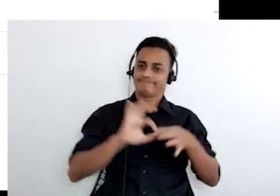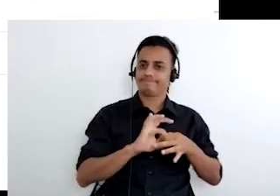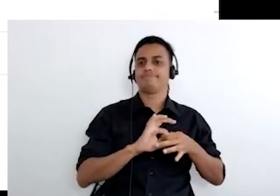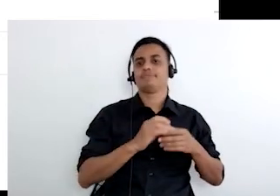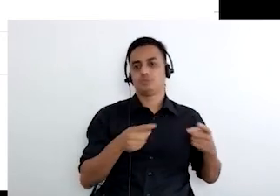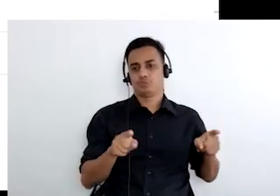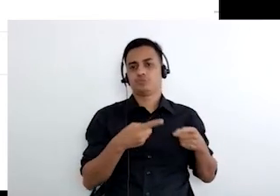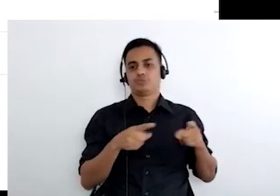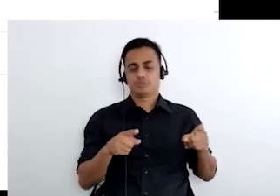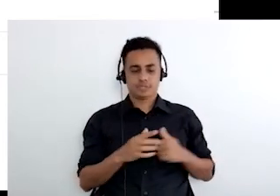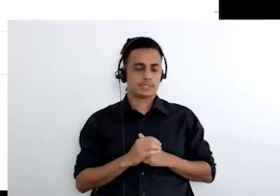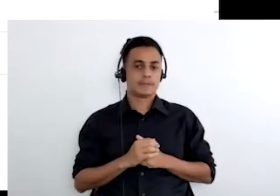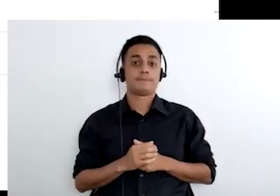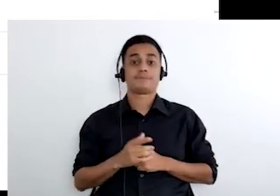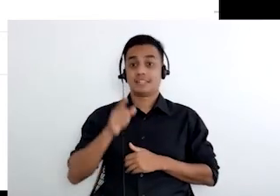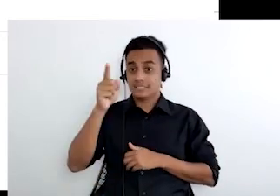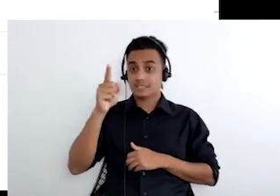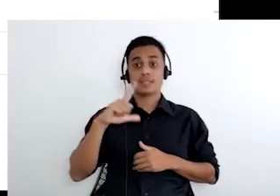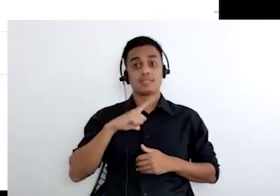Então, aqui a gente tem uma versão eletrônica de